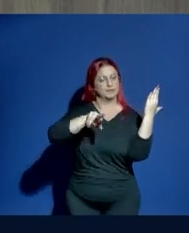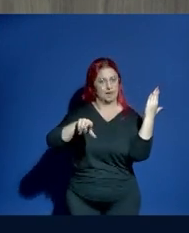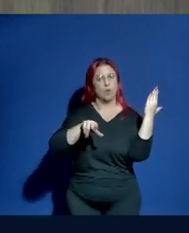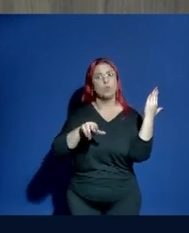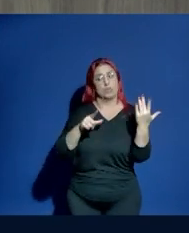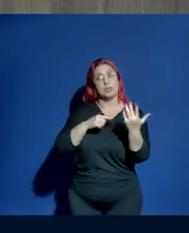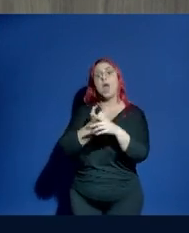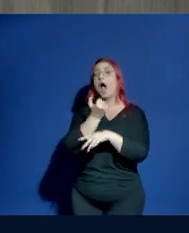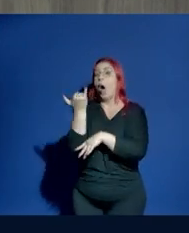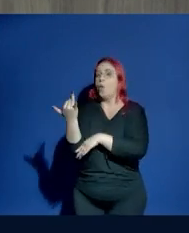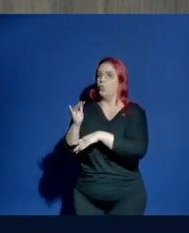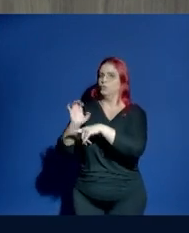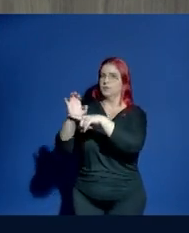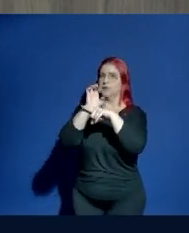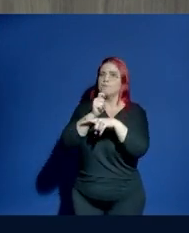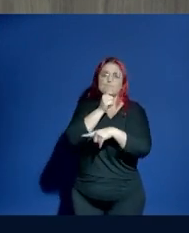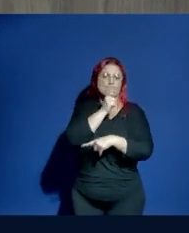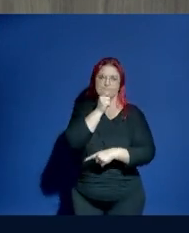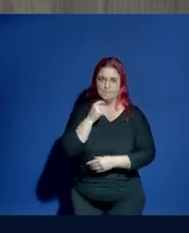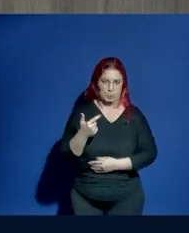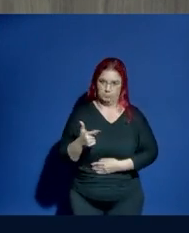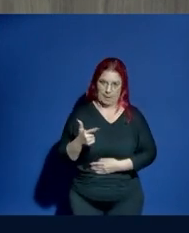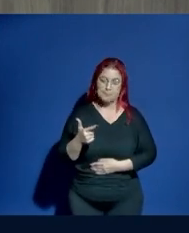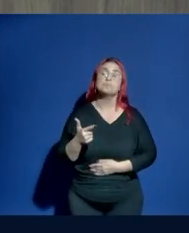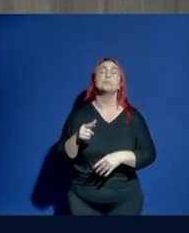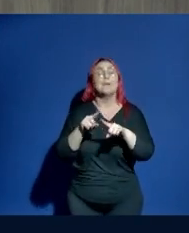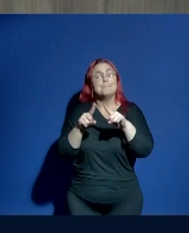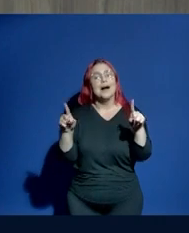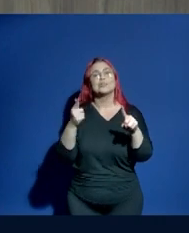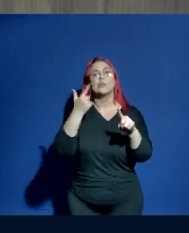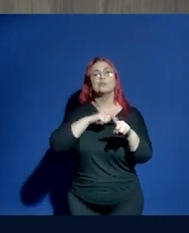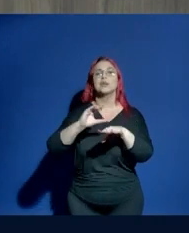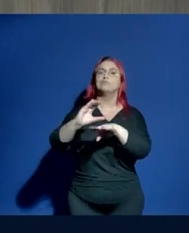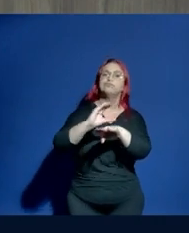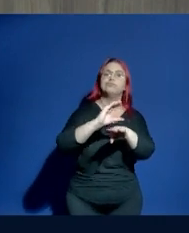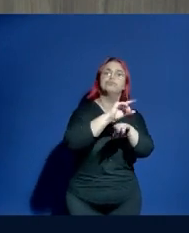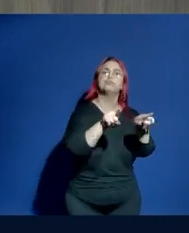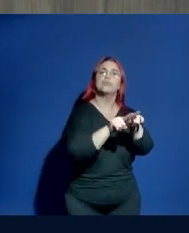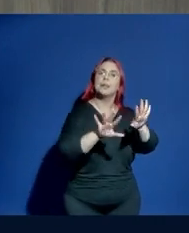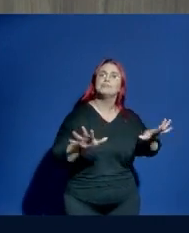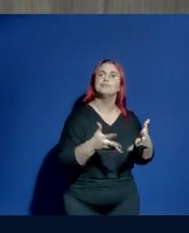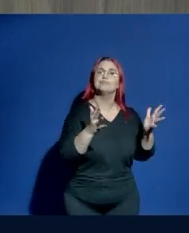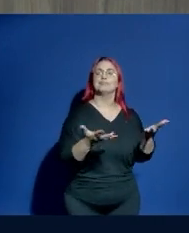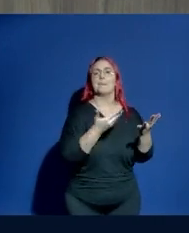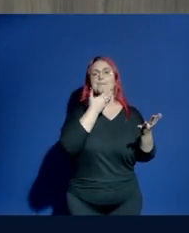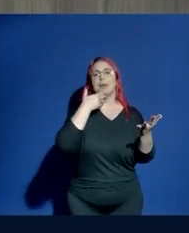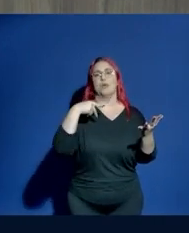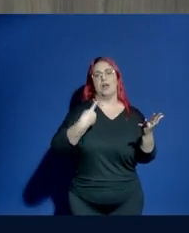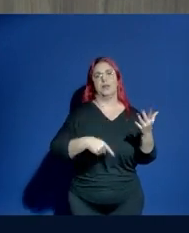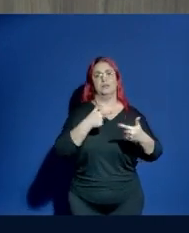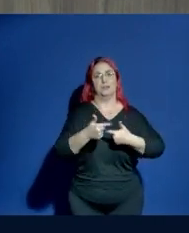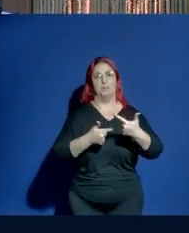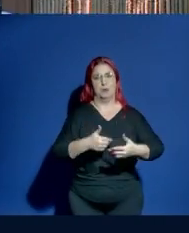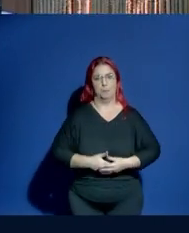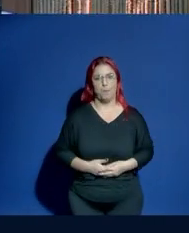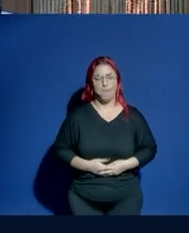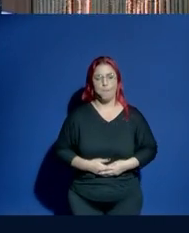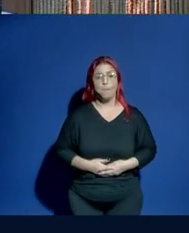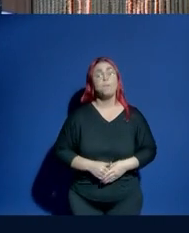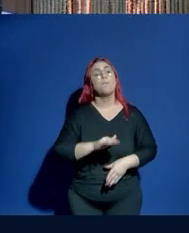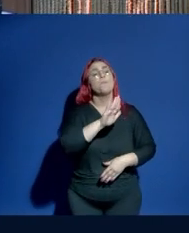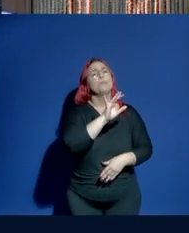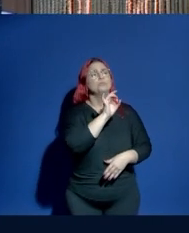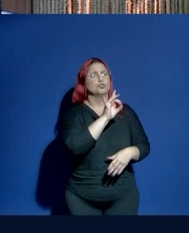estágio regularam ainda mas principalmente ter linhas que consiga fomentar e ajudar a fazer esse investimentos Mariana